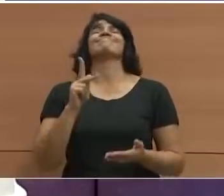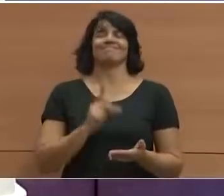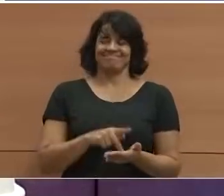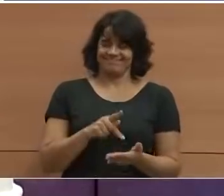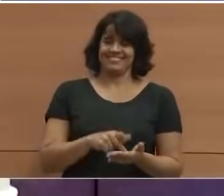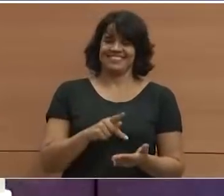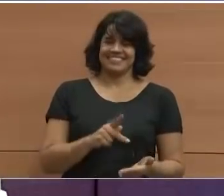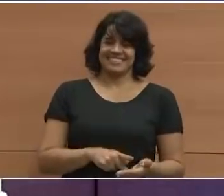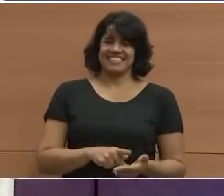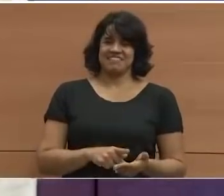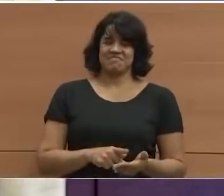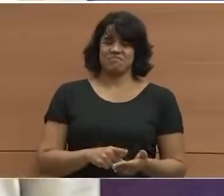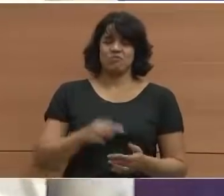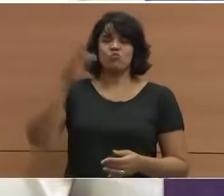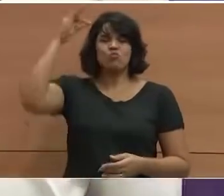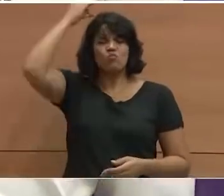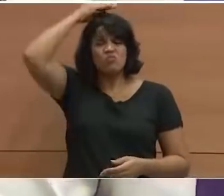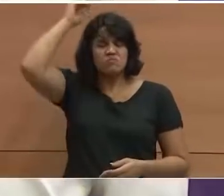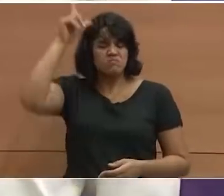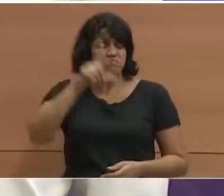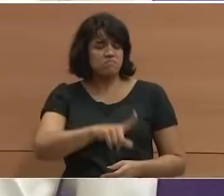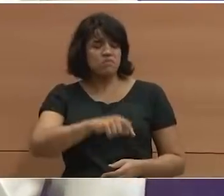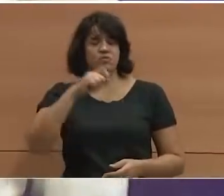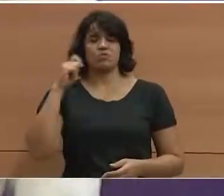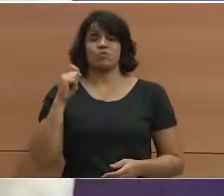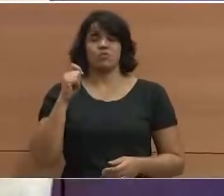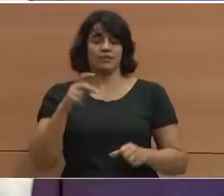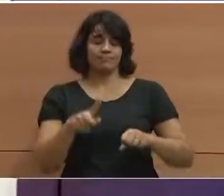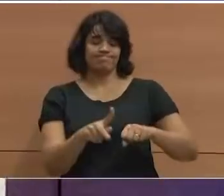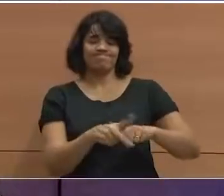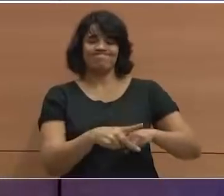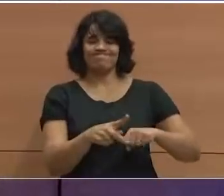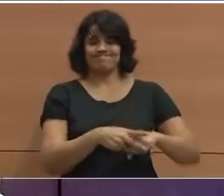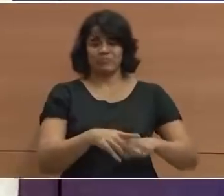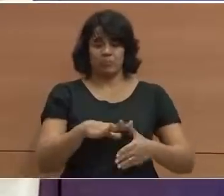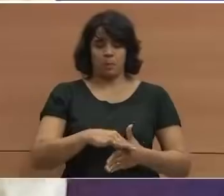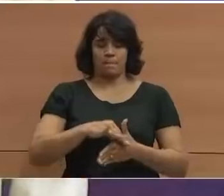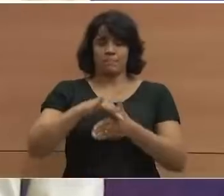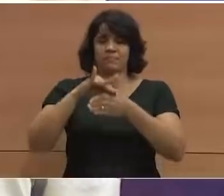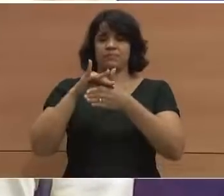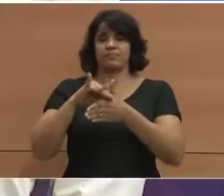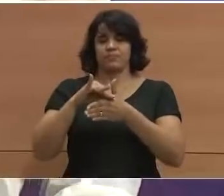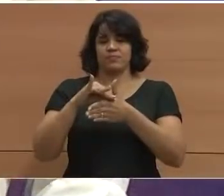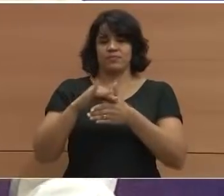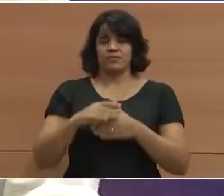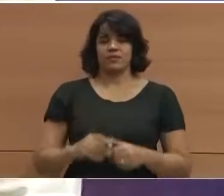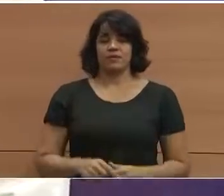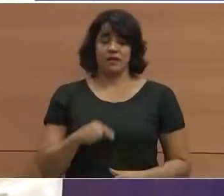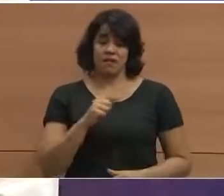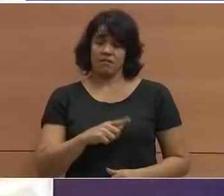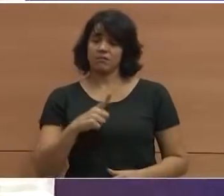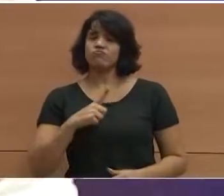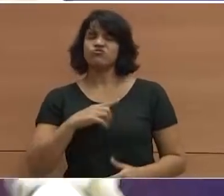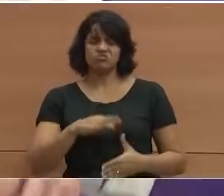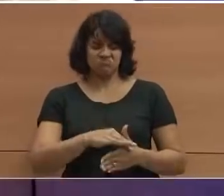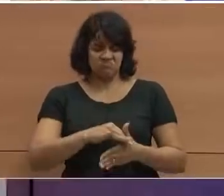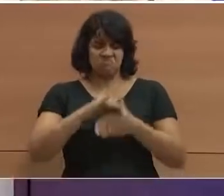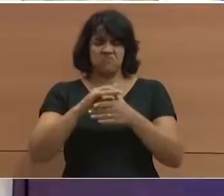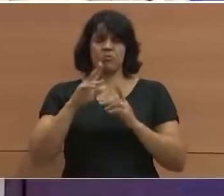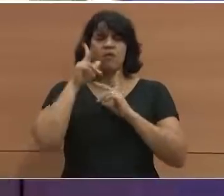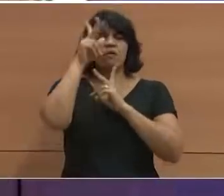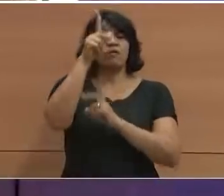elegeu? Pedro representava os 12 apóstolos e ali estava a liderança forte, levando